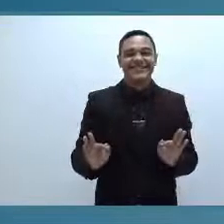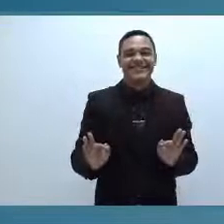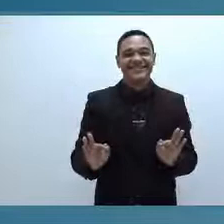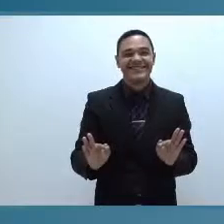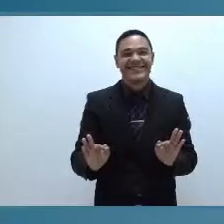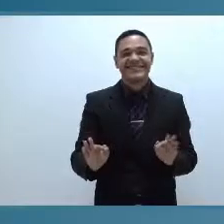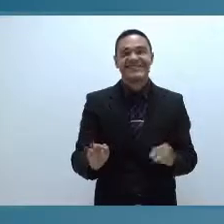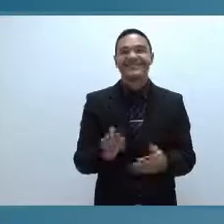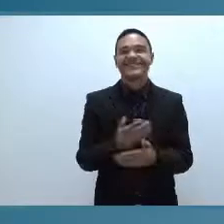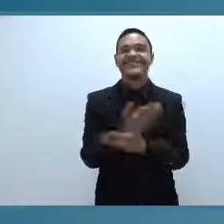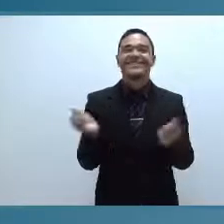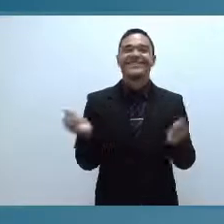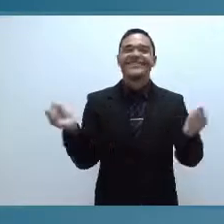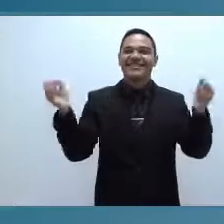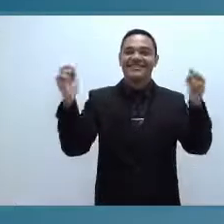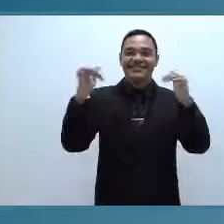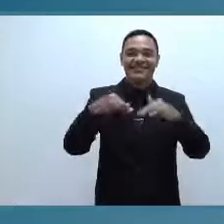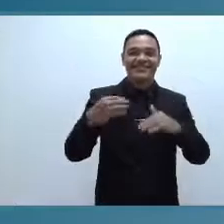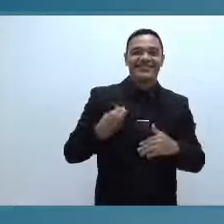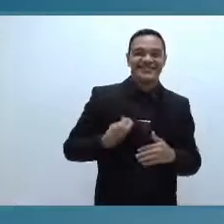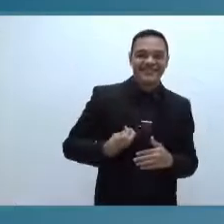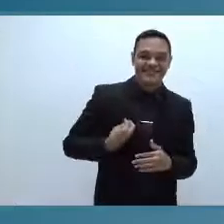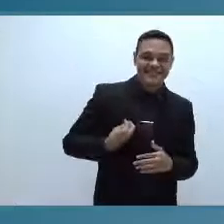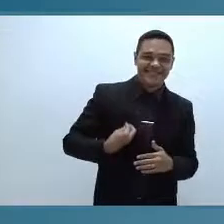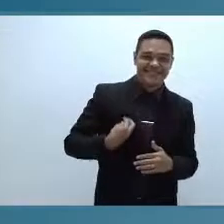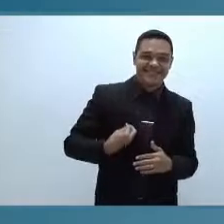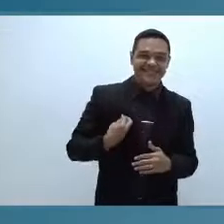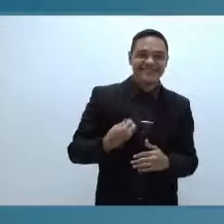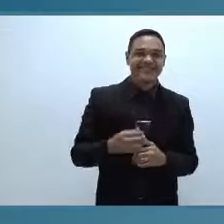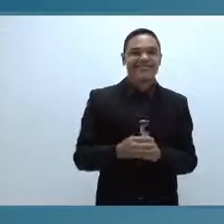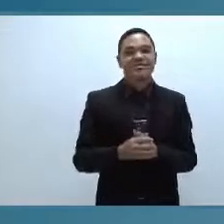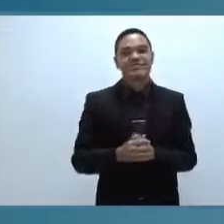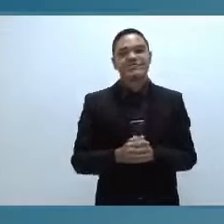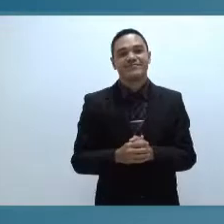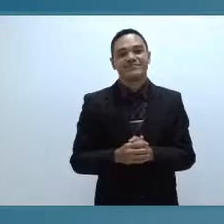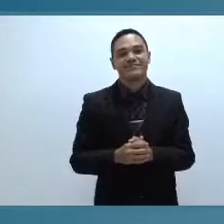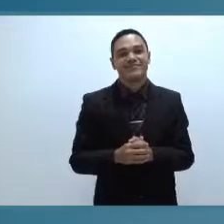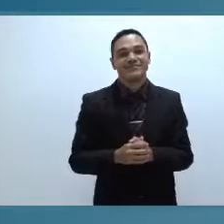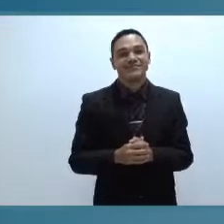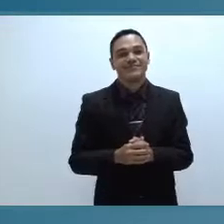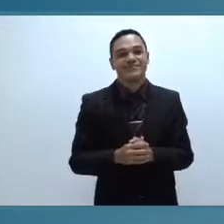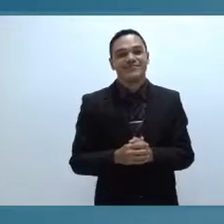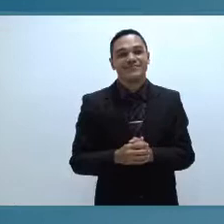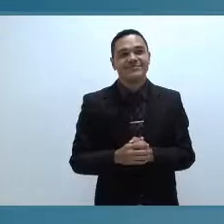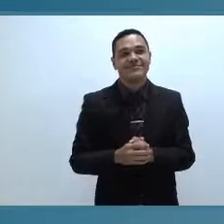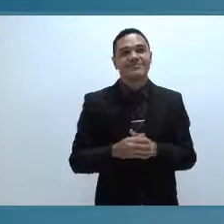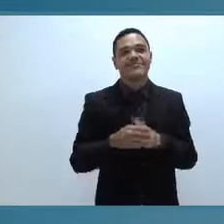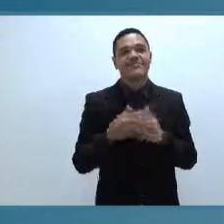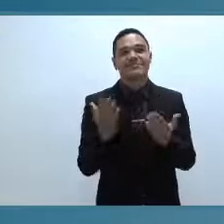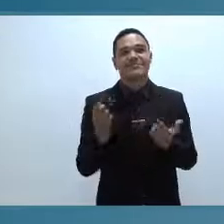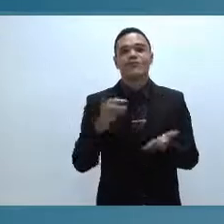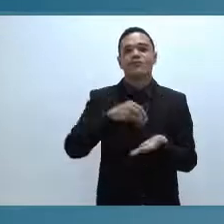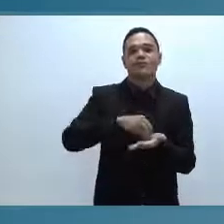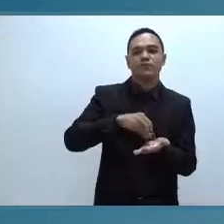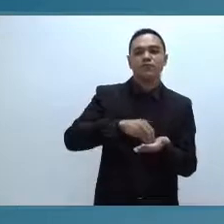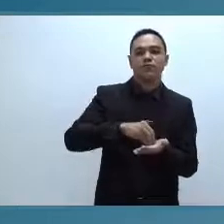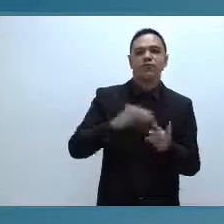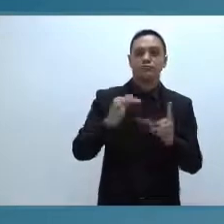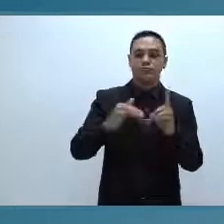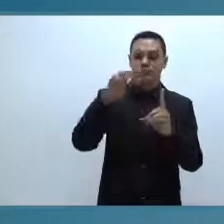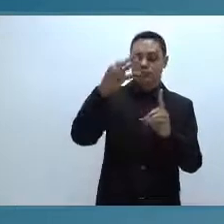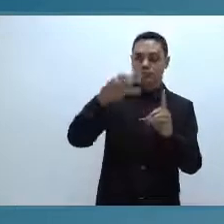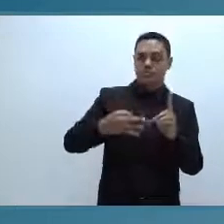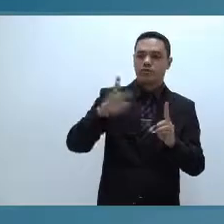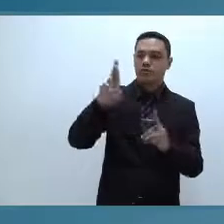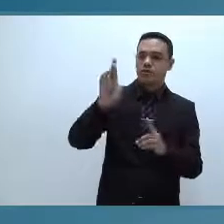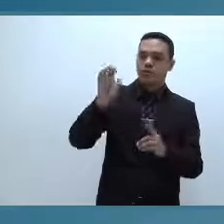os desembargadores em plenário, à exceção apenas do desembargador Ronaldo, que se